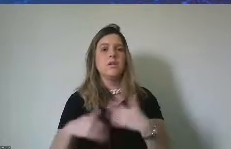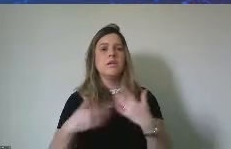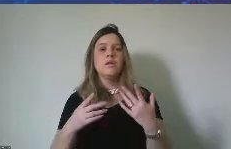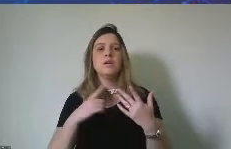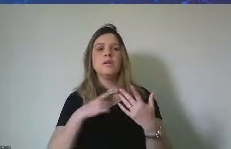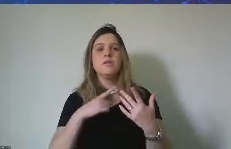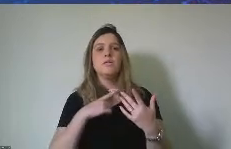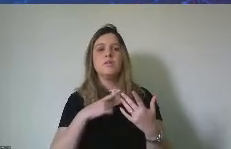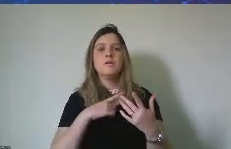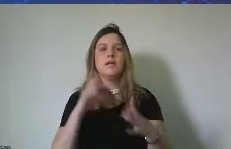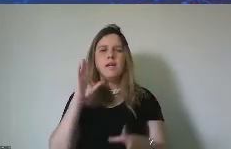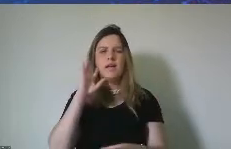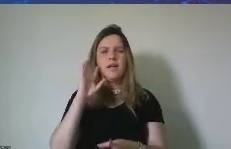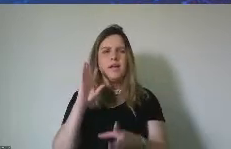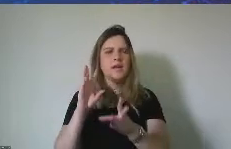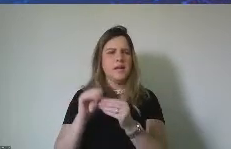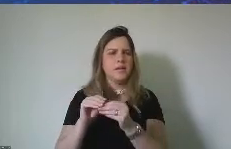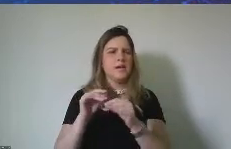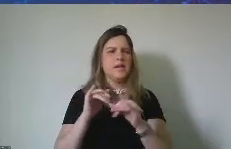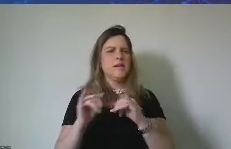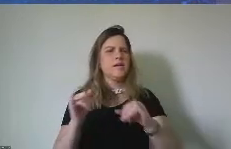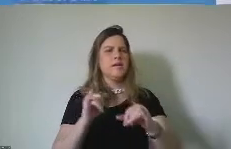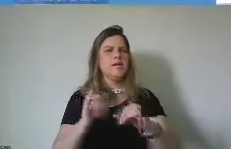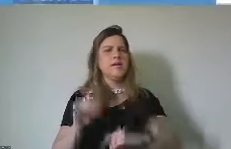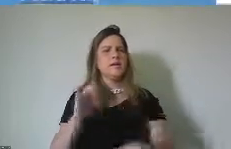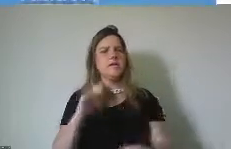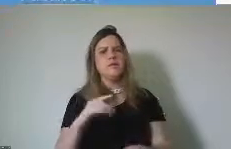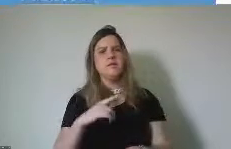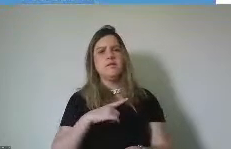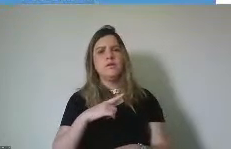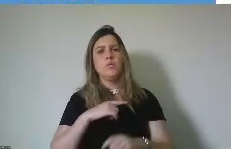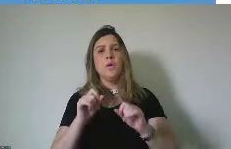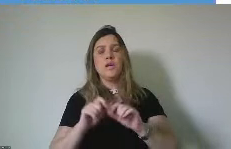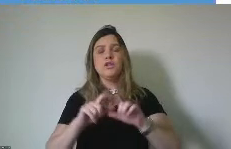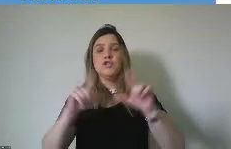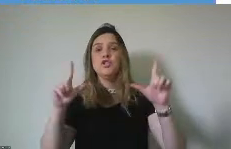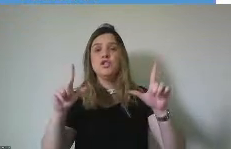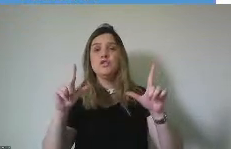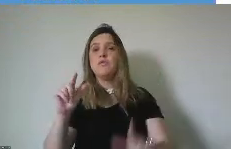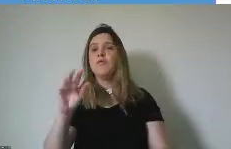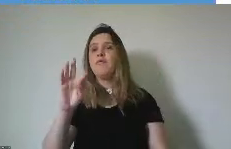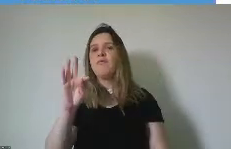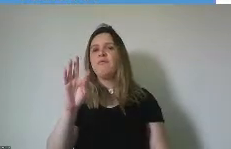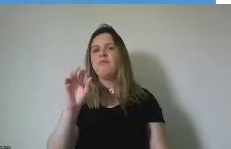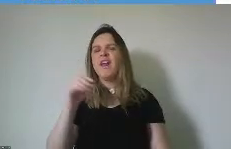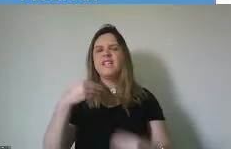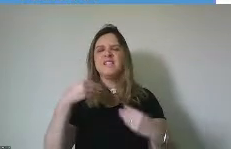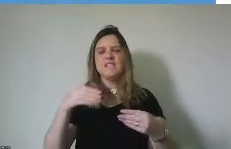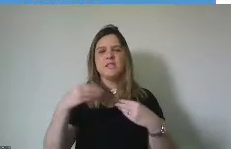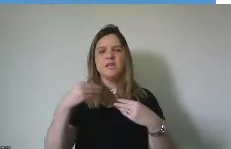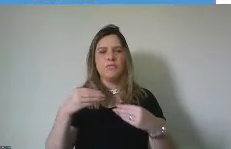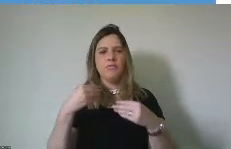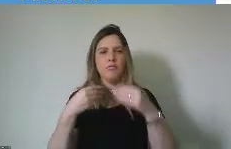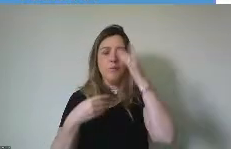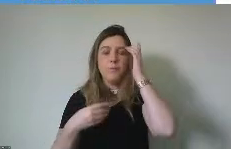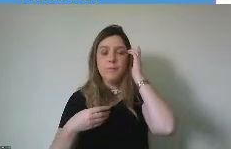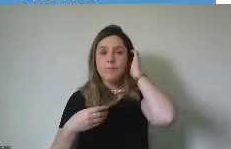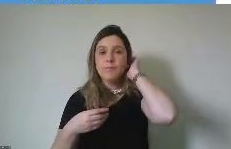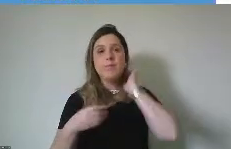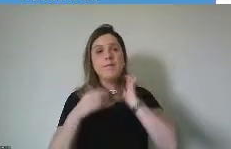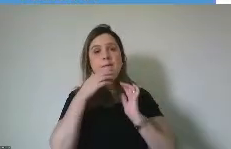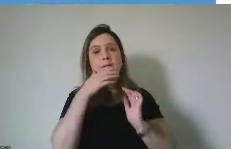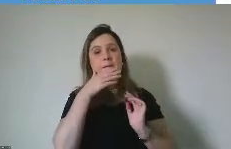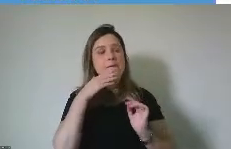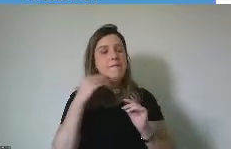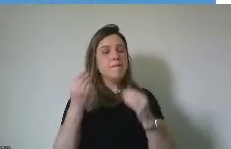a gente vê a transmissão como sendo um ativo flexível Porque além da tecnologia atual e das formas